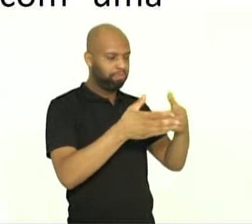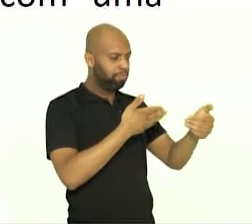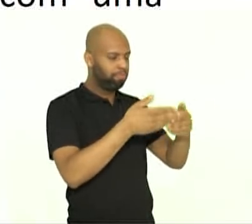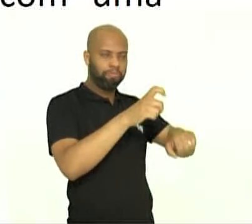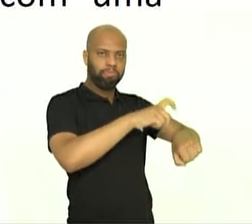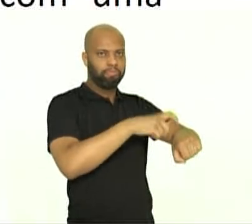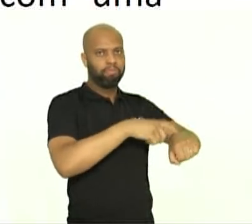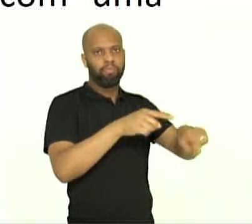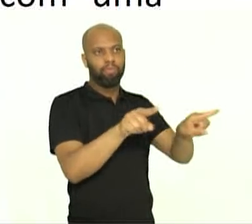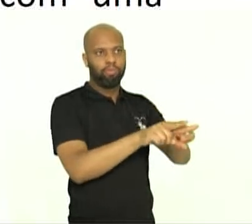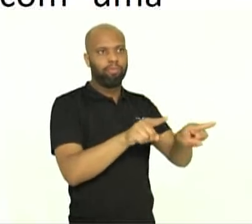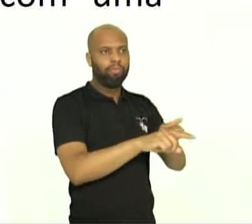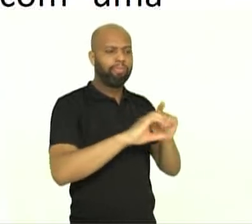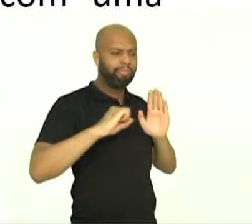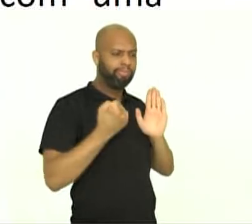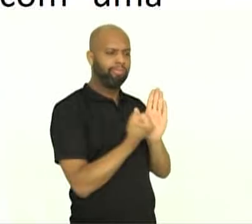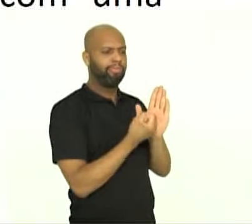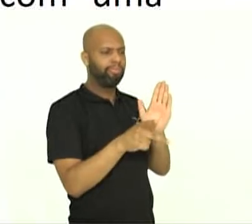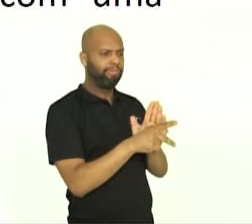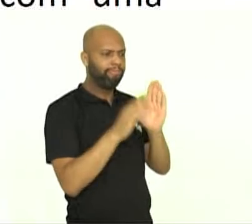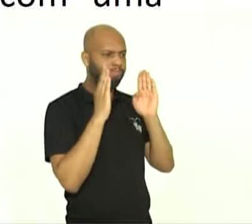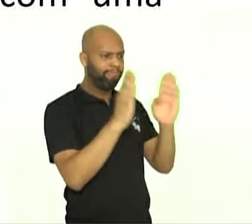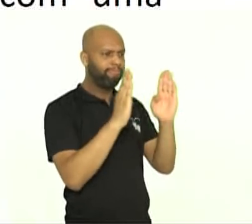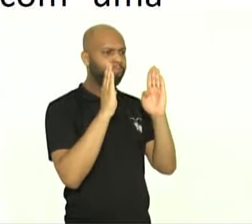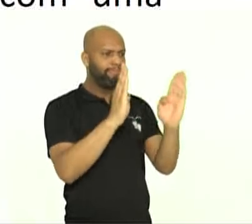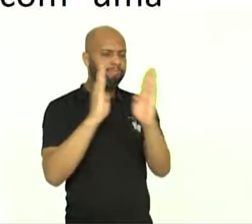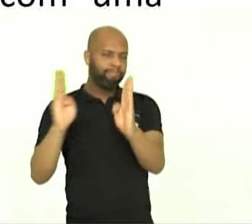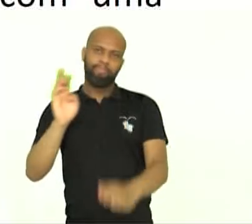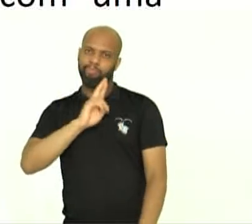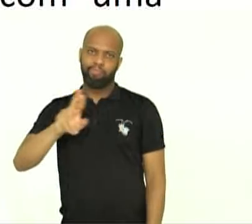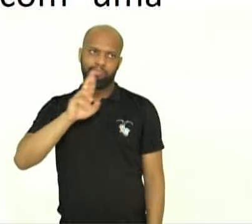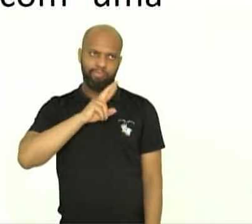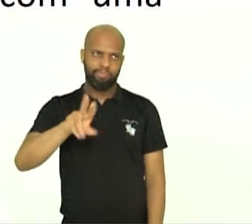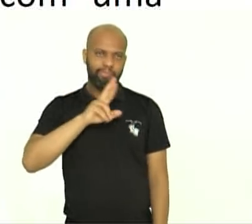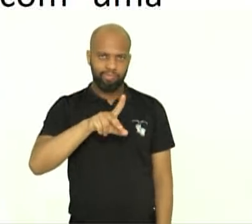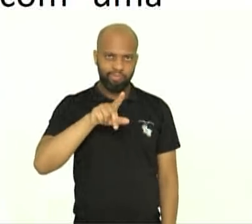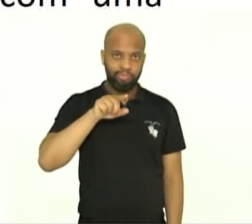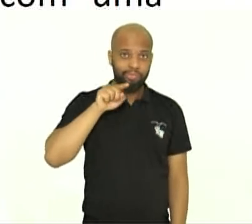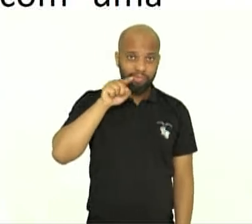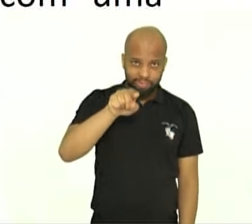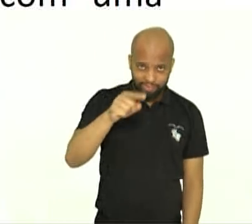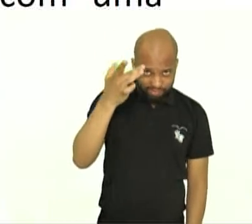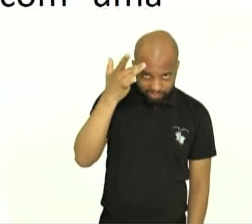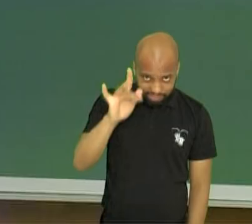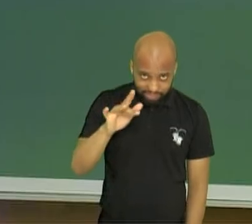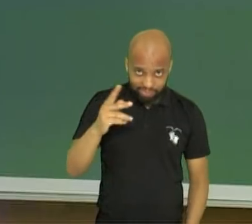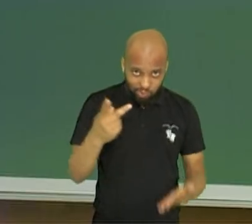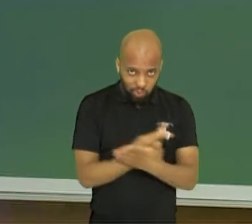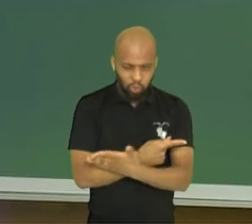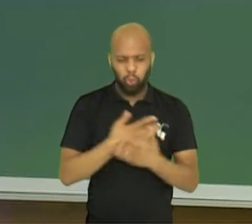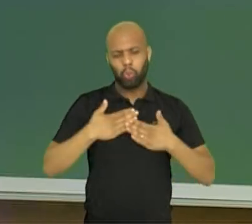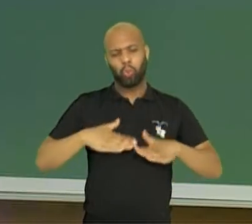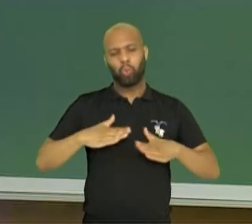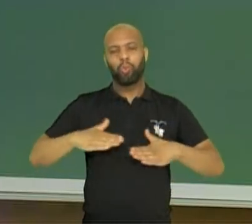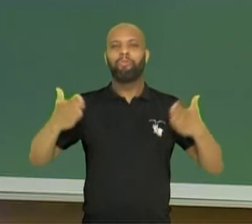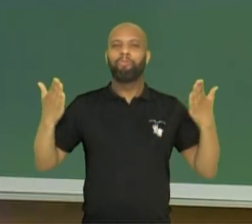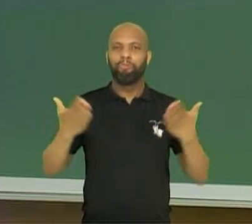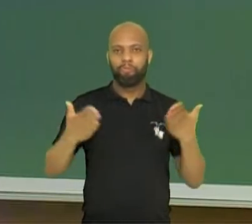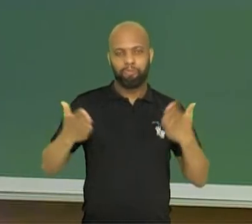não são marcados ali num período cronológico. Se você não sabia, não fique triste, agora você já